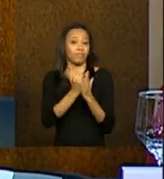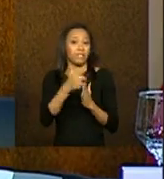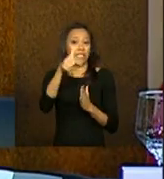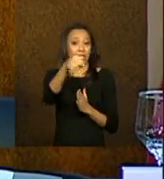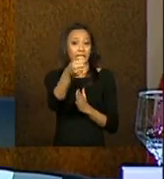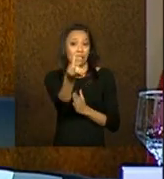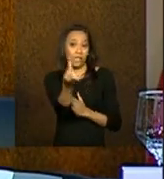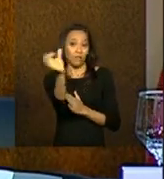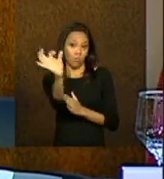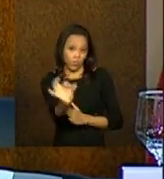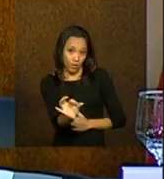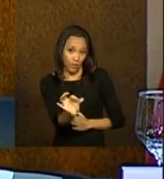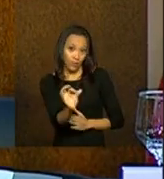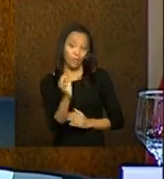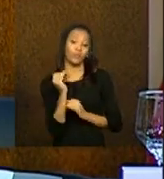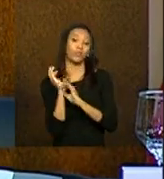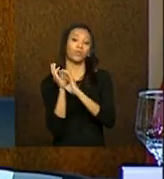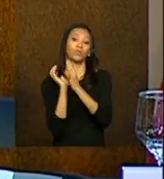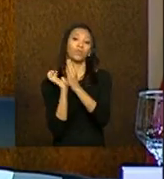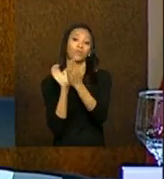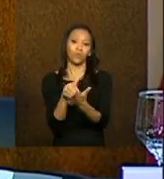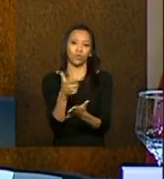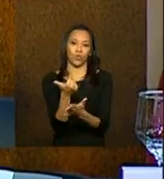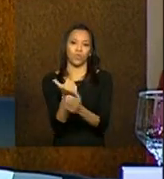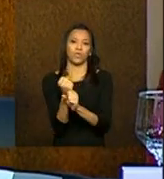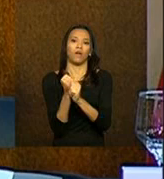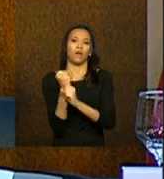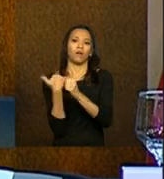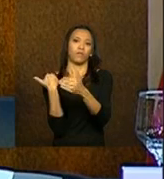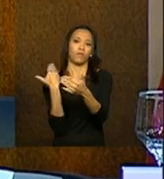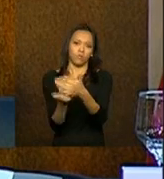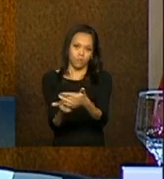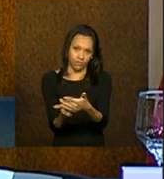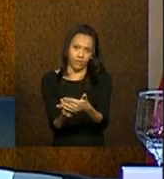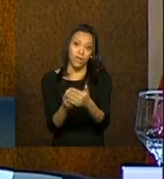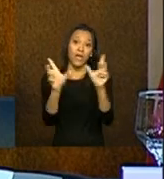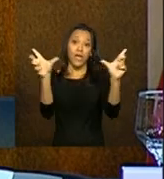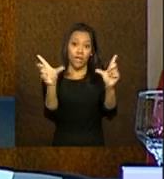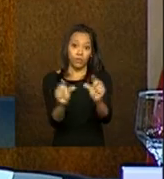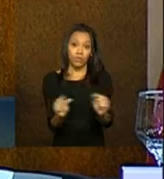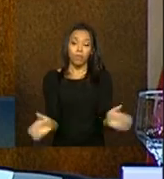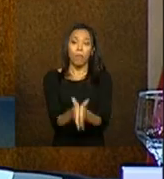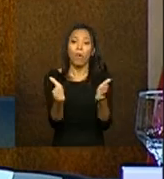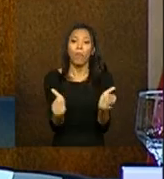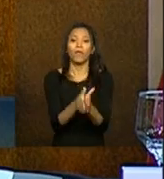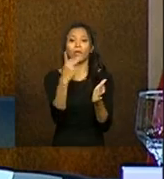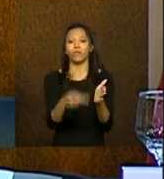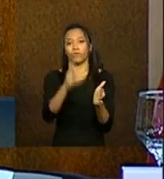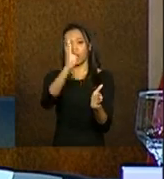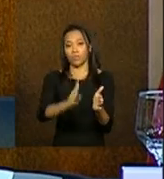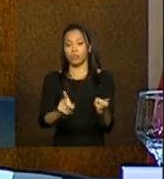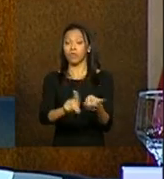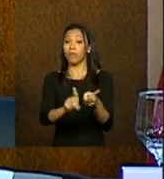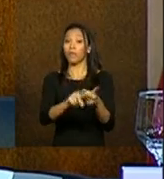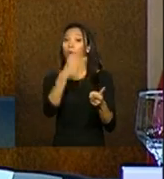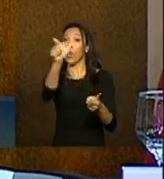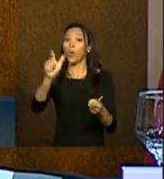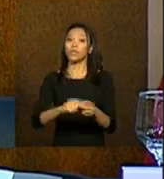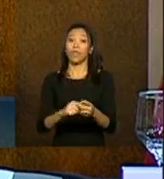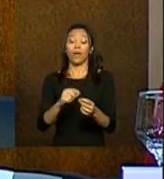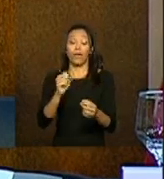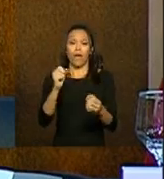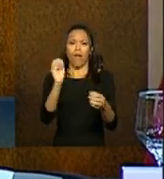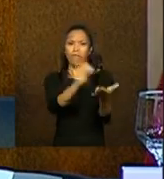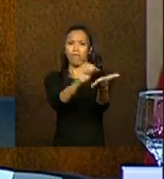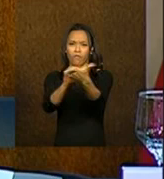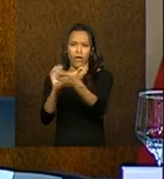76% nos últimos 12 anos, ajudando a a reduzir a pobreza no país. Por outro lado, a taxa de desemprego